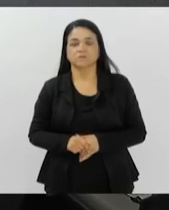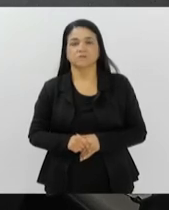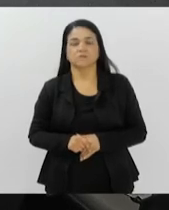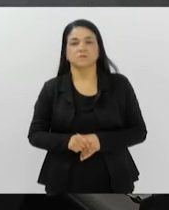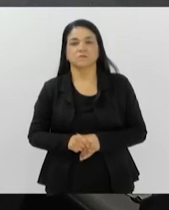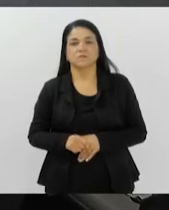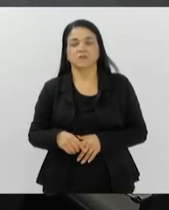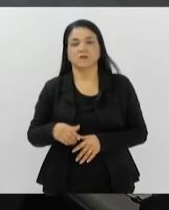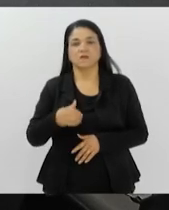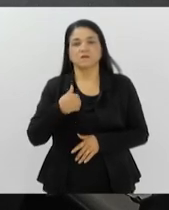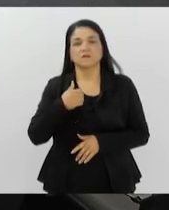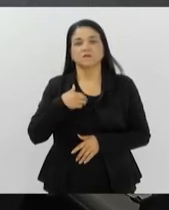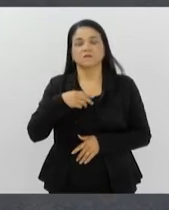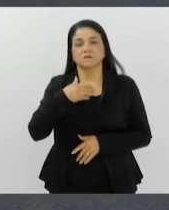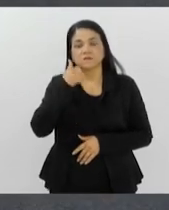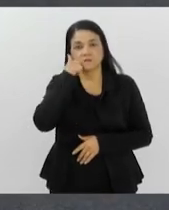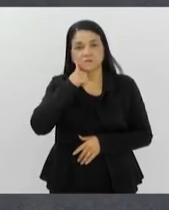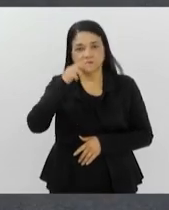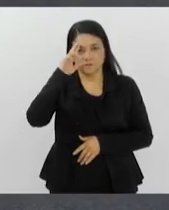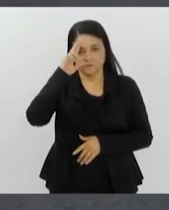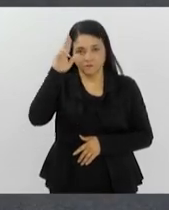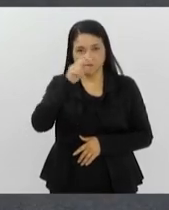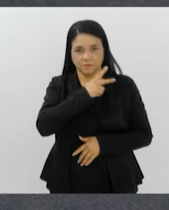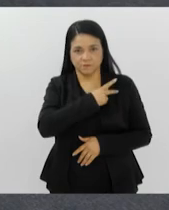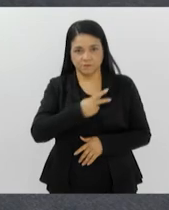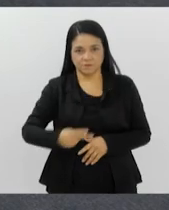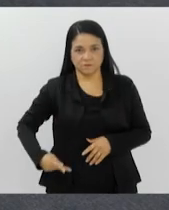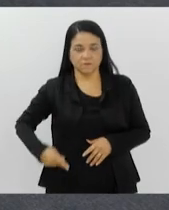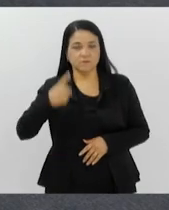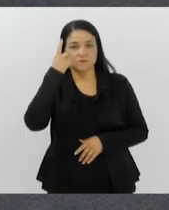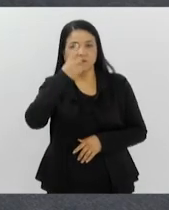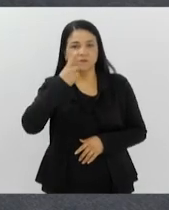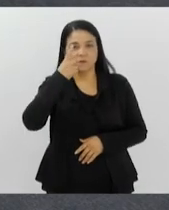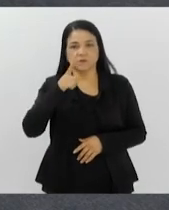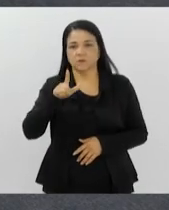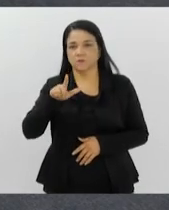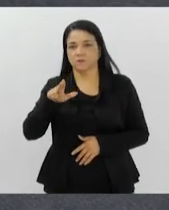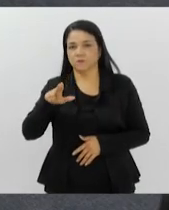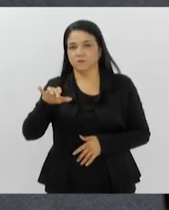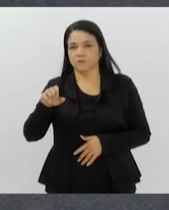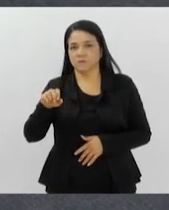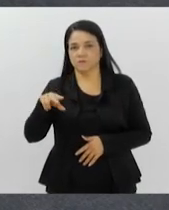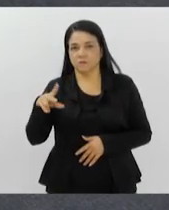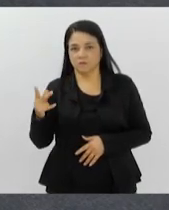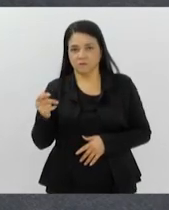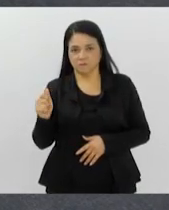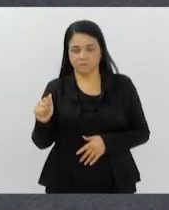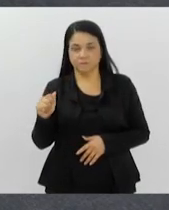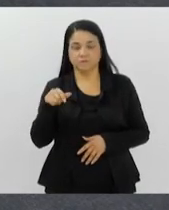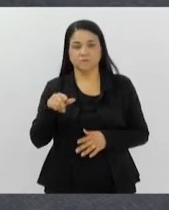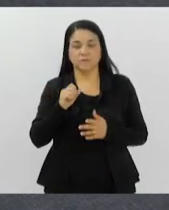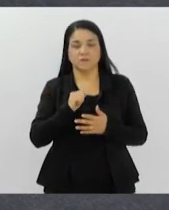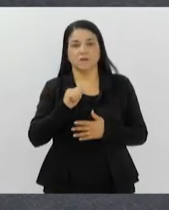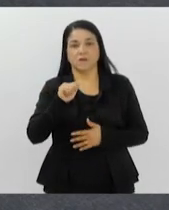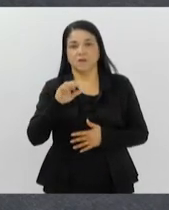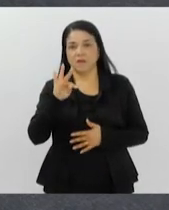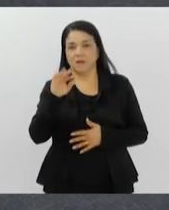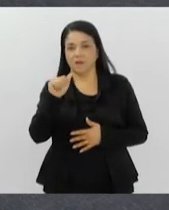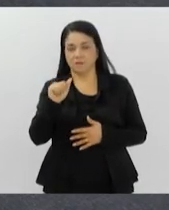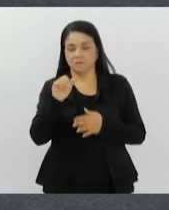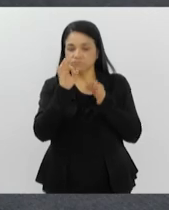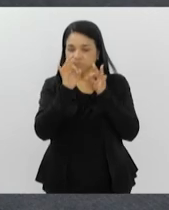Senhora presidente, deputada Lucinha, a ata reflete